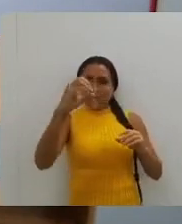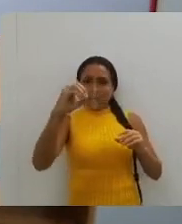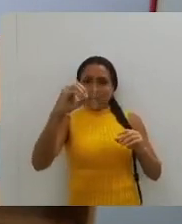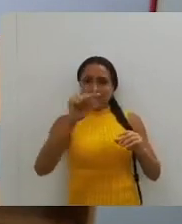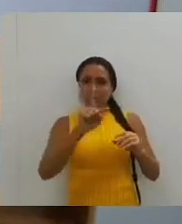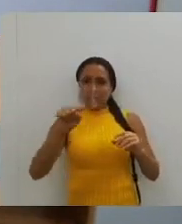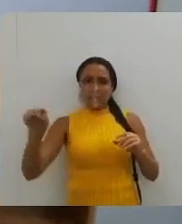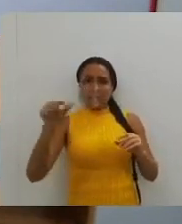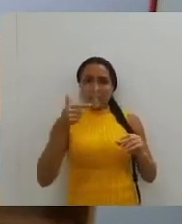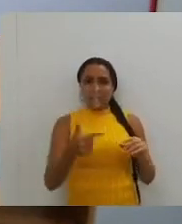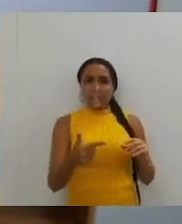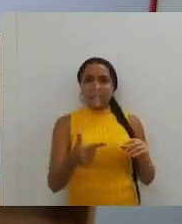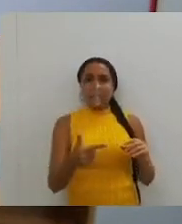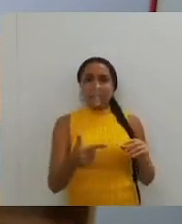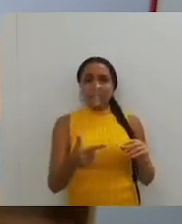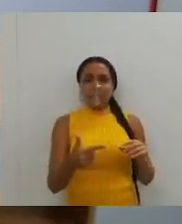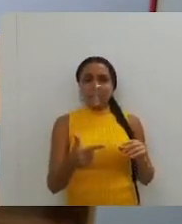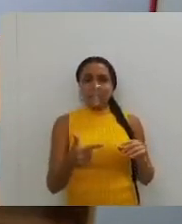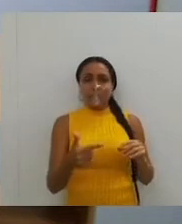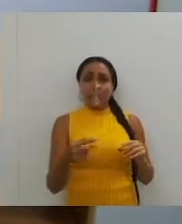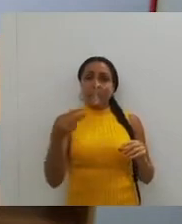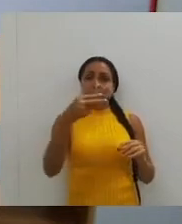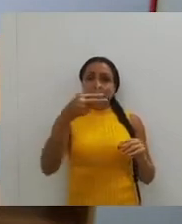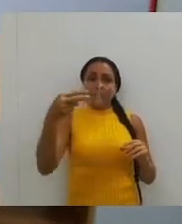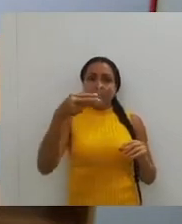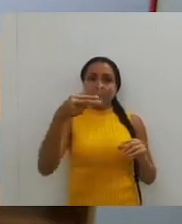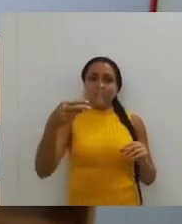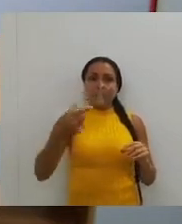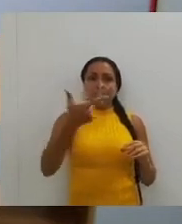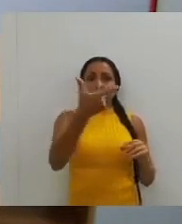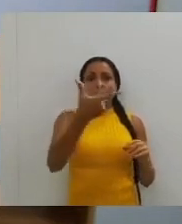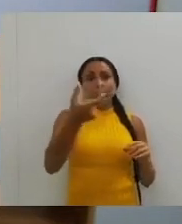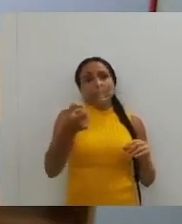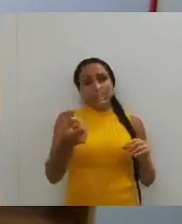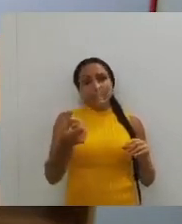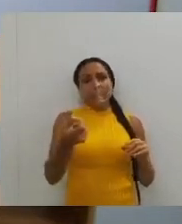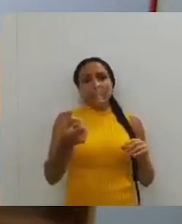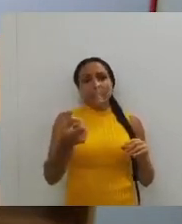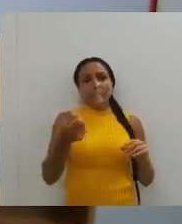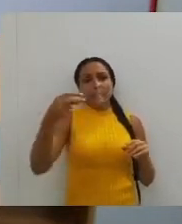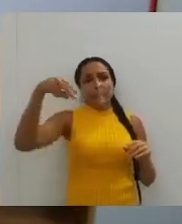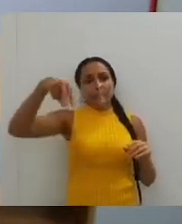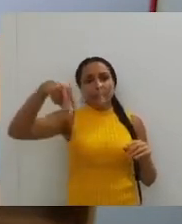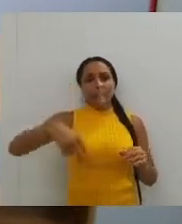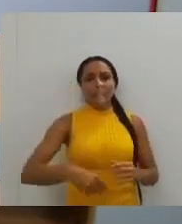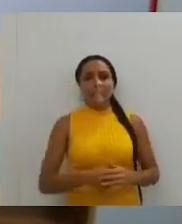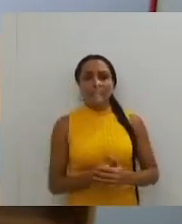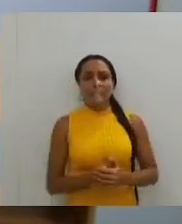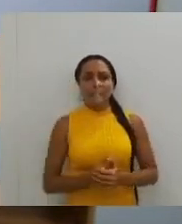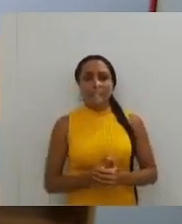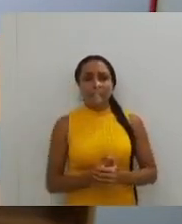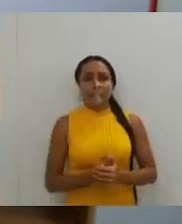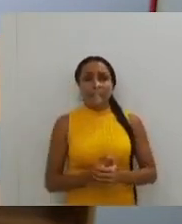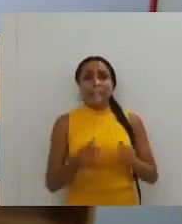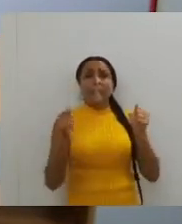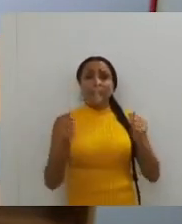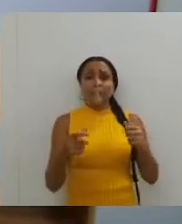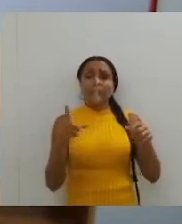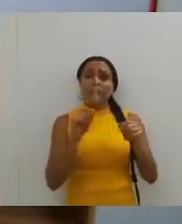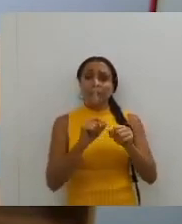40 dividido por 2, ratificando a nossa resposta de 20 newtons. Você pode